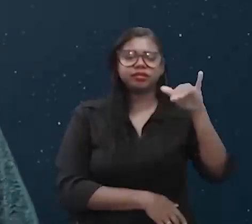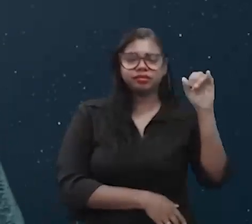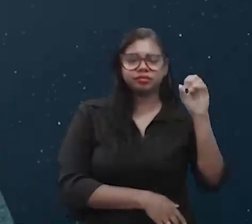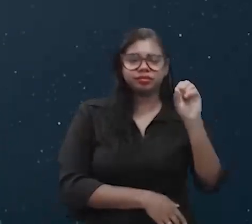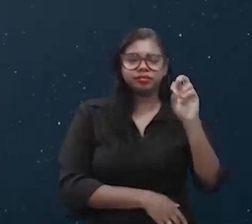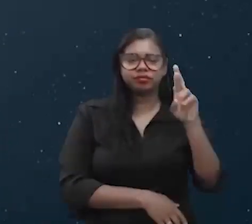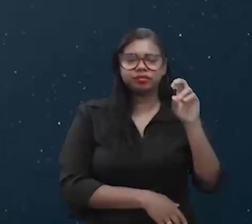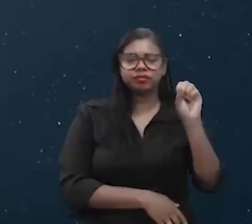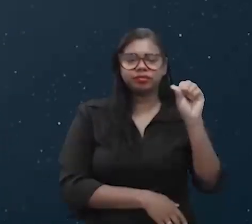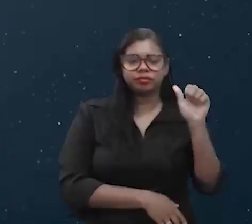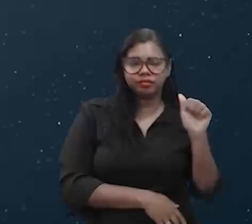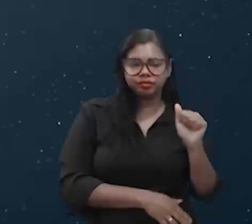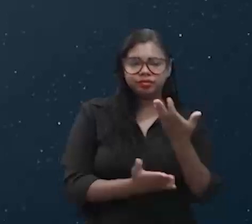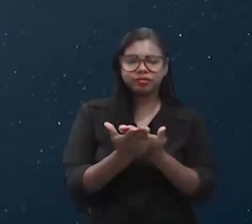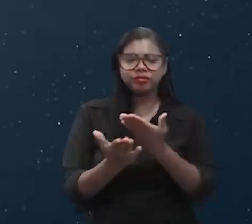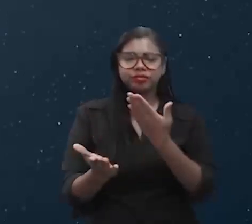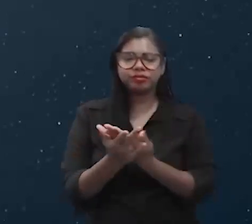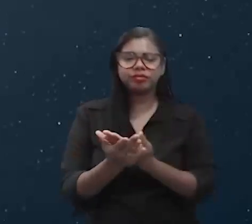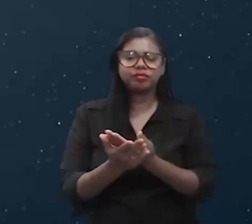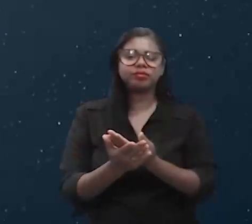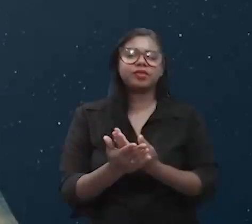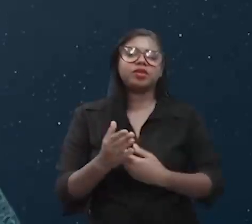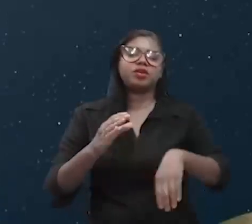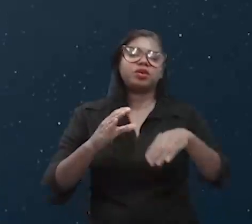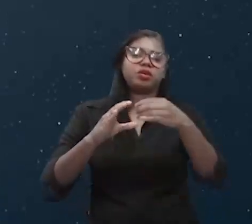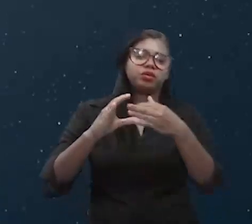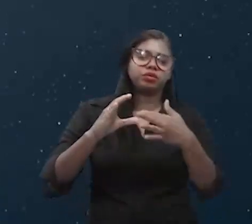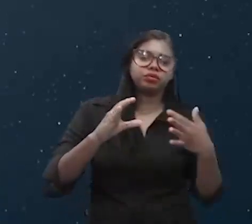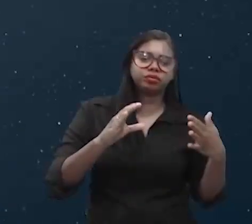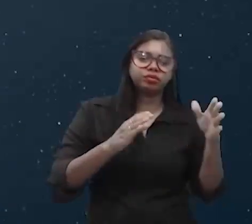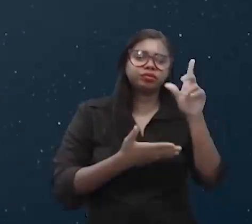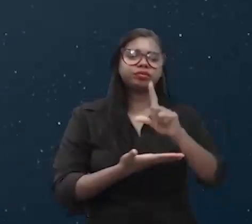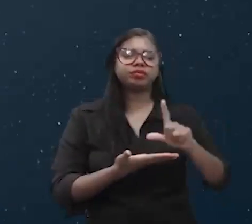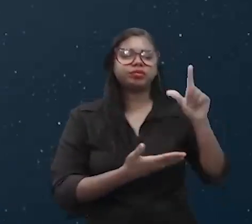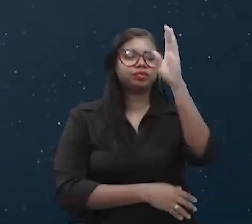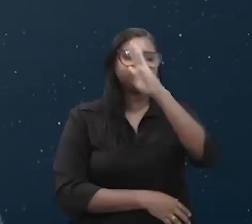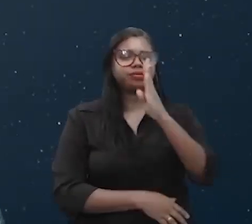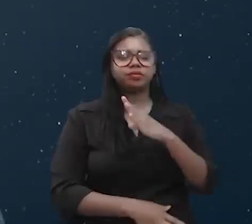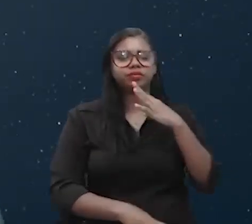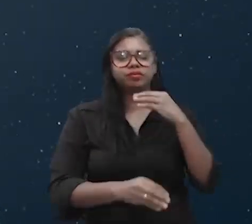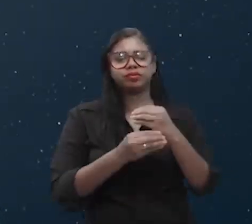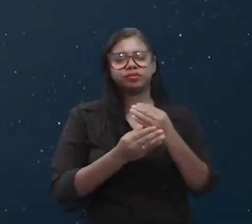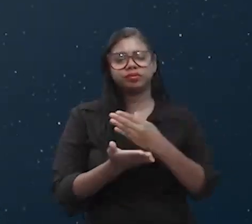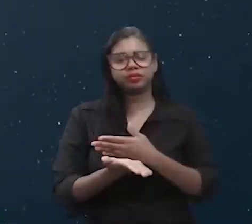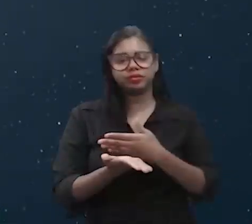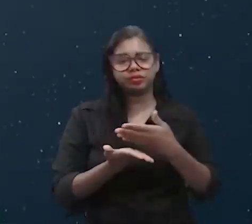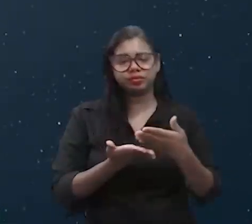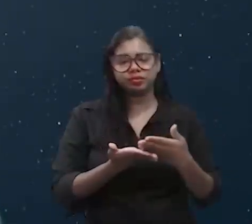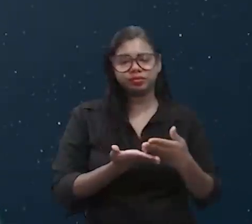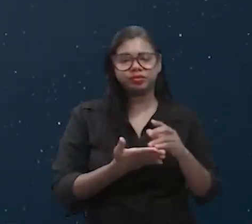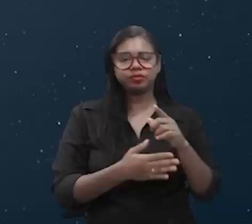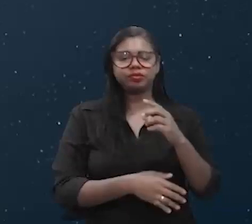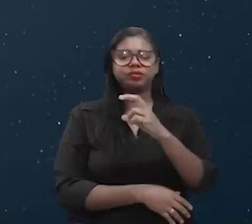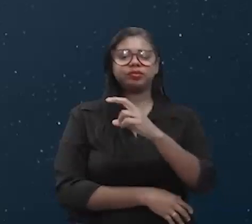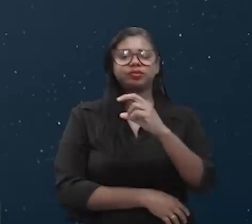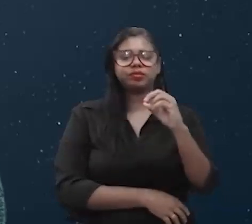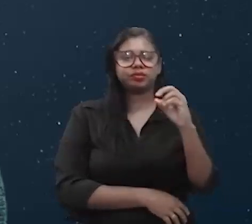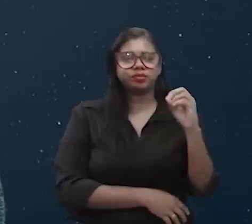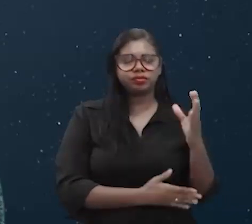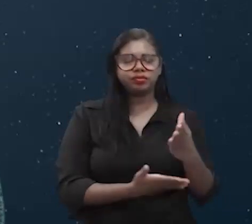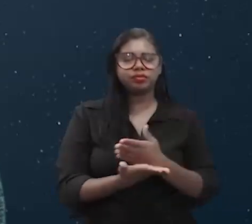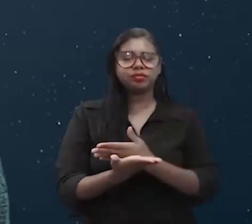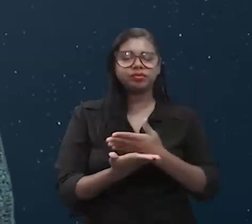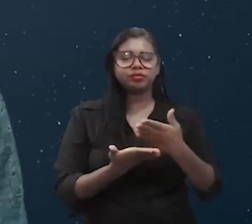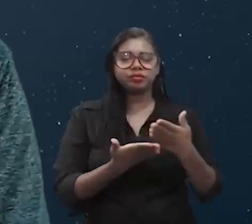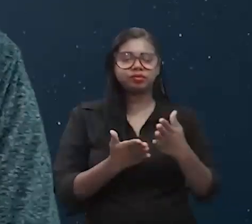a cronologia da literatura brasileira lá do início do 1500, né? A gente começa ali com o período do